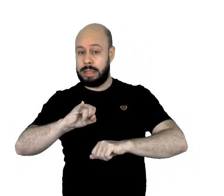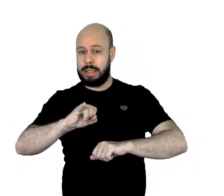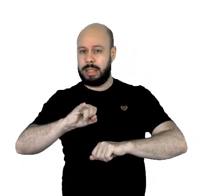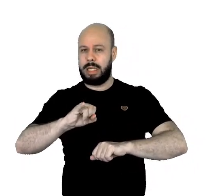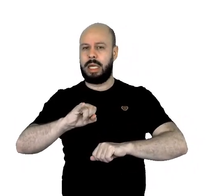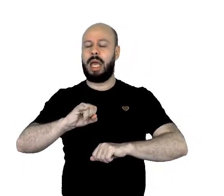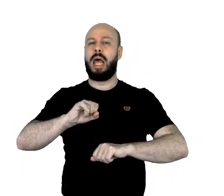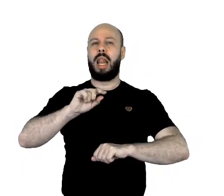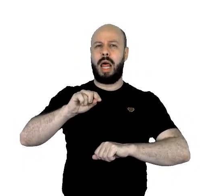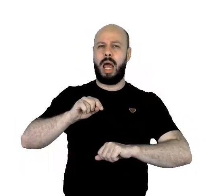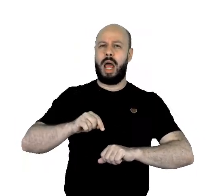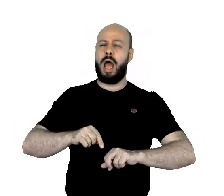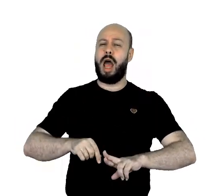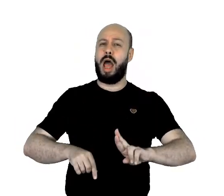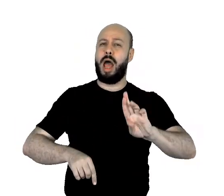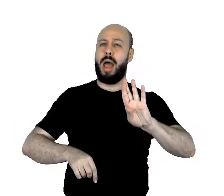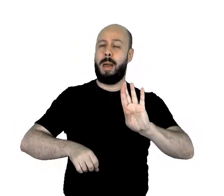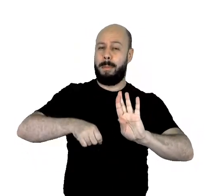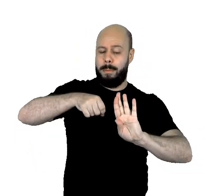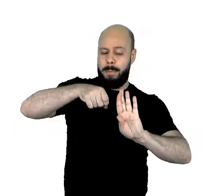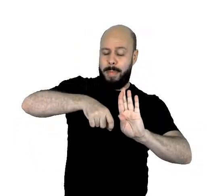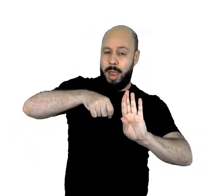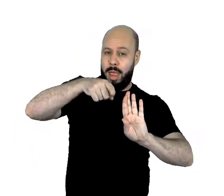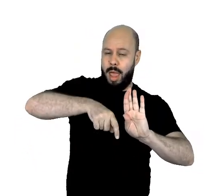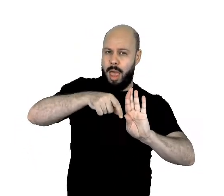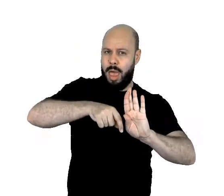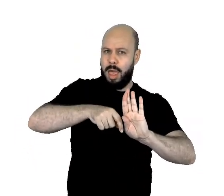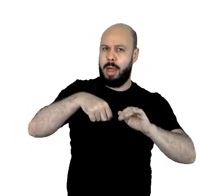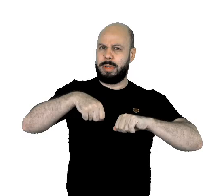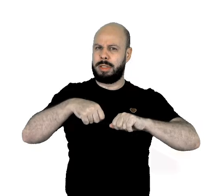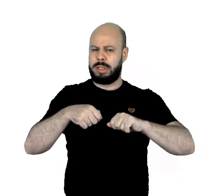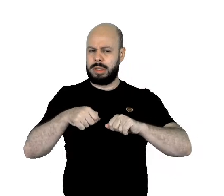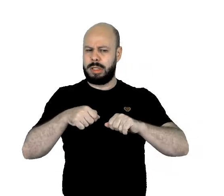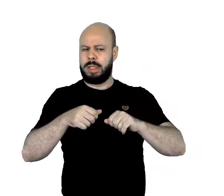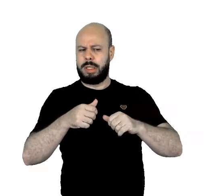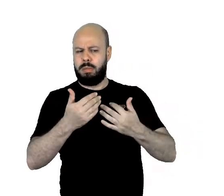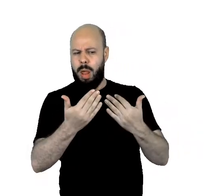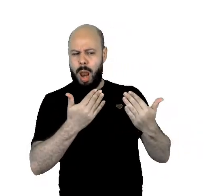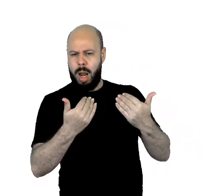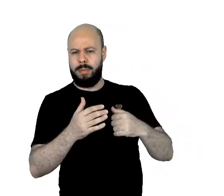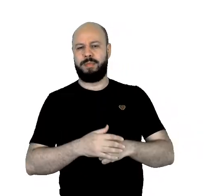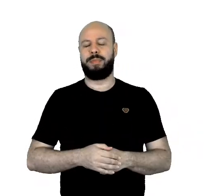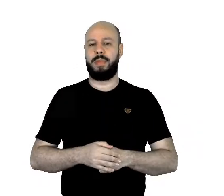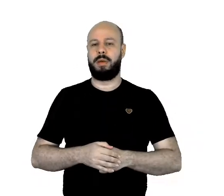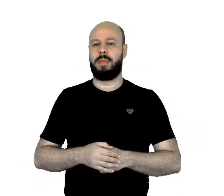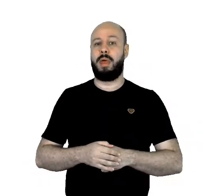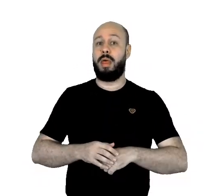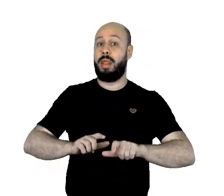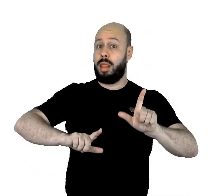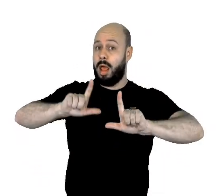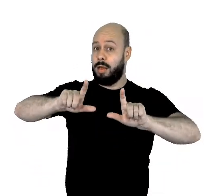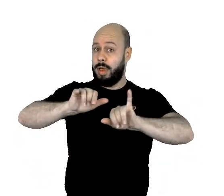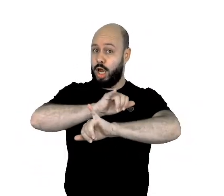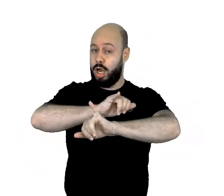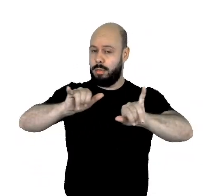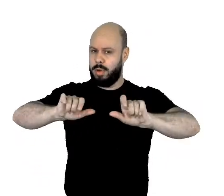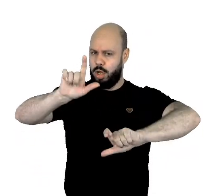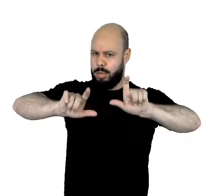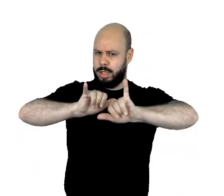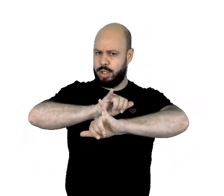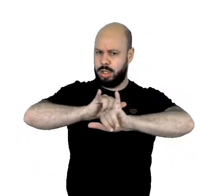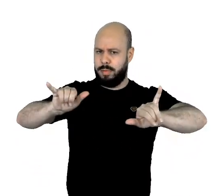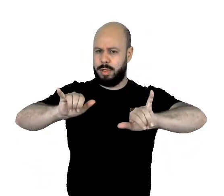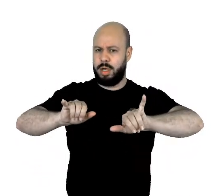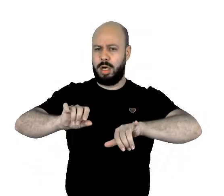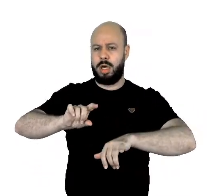a BRK Ambiental. Então foi um noticiário, né, da TV que foi passado no